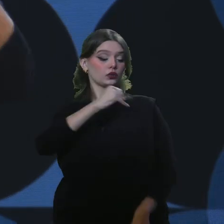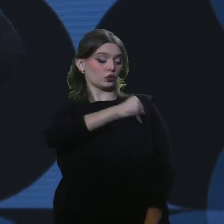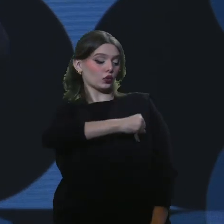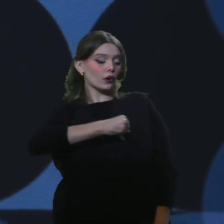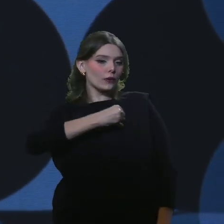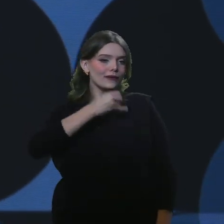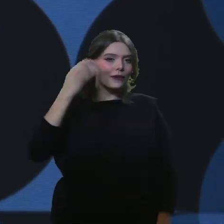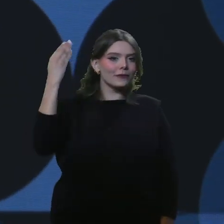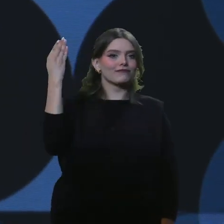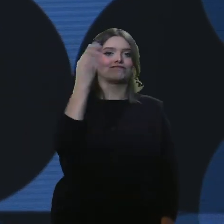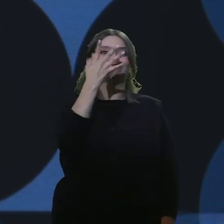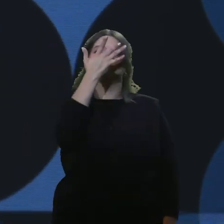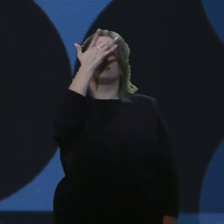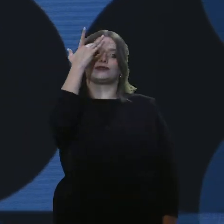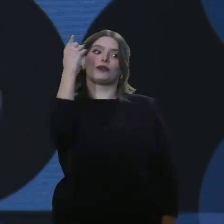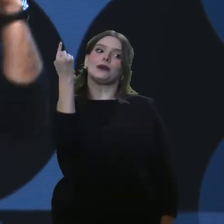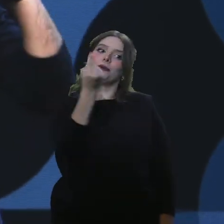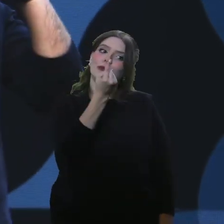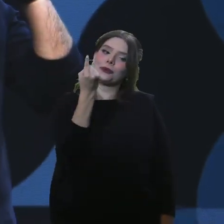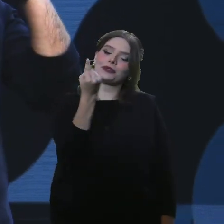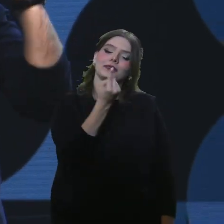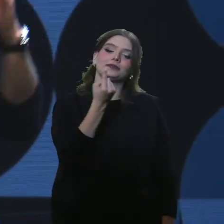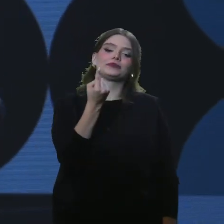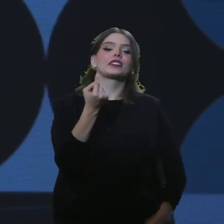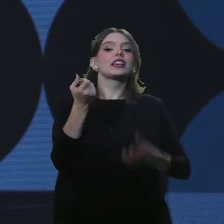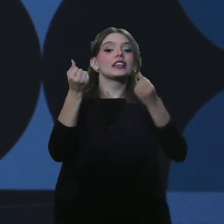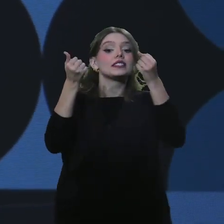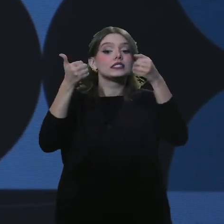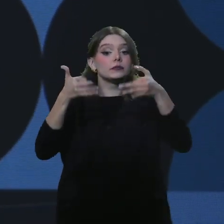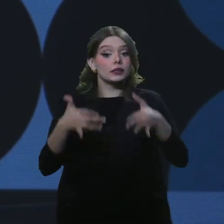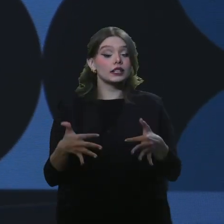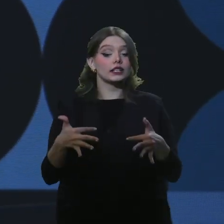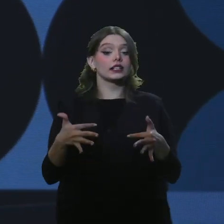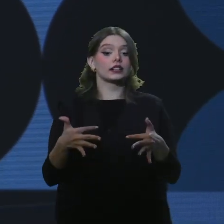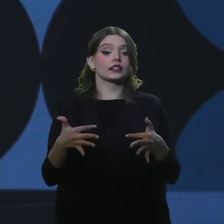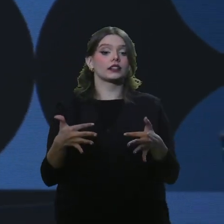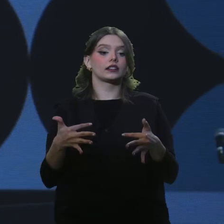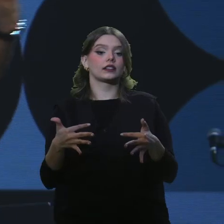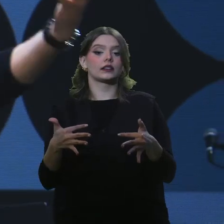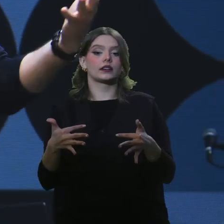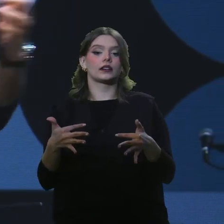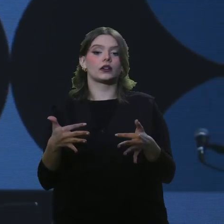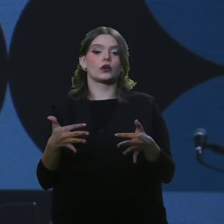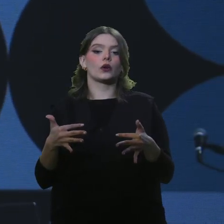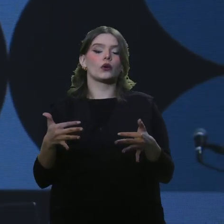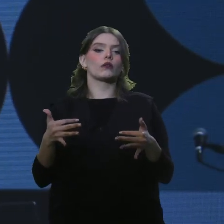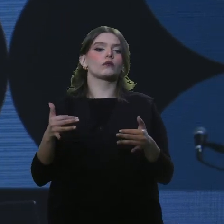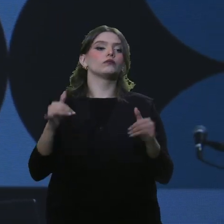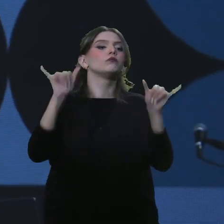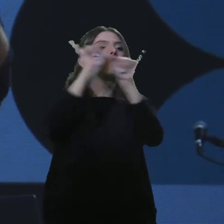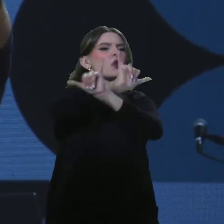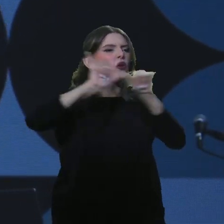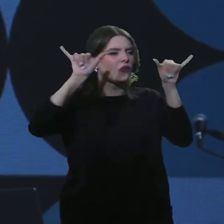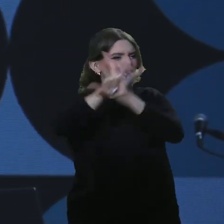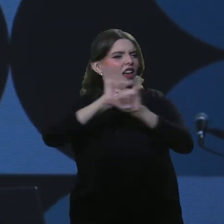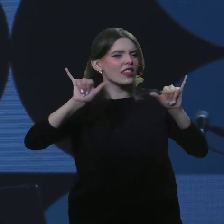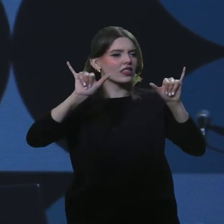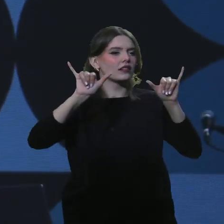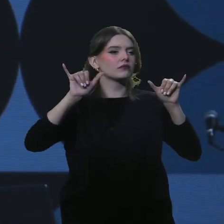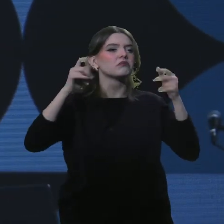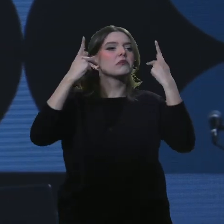personagem único na Bíblia. A Bíblia vai dizer que ele era um profeta, um